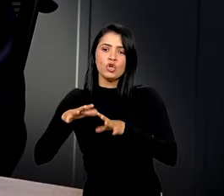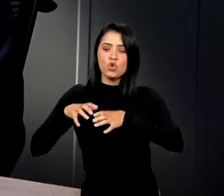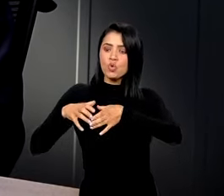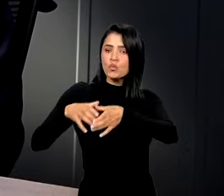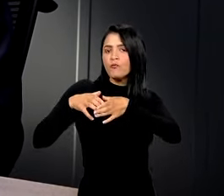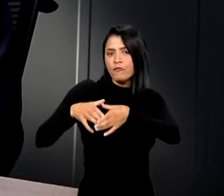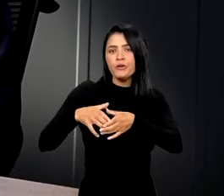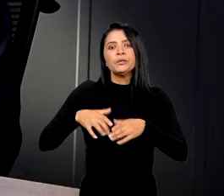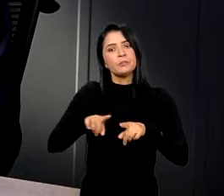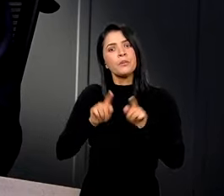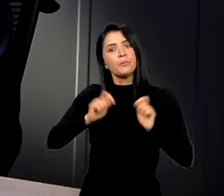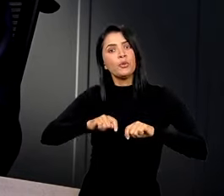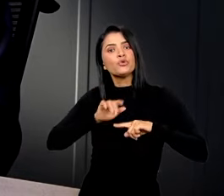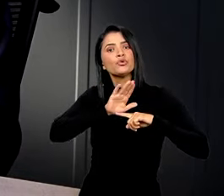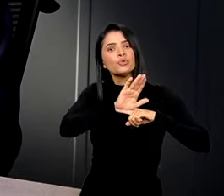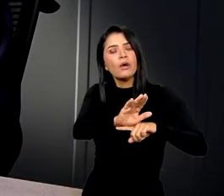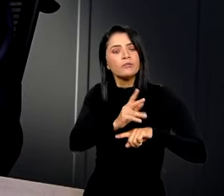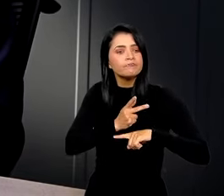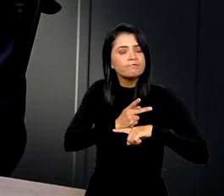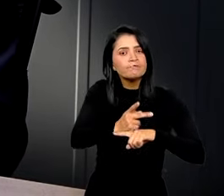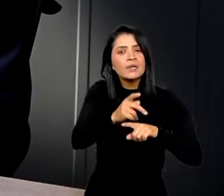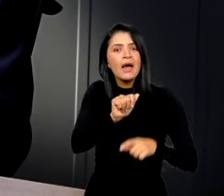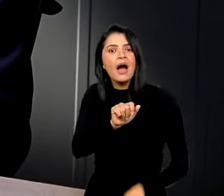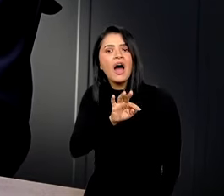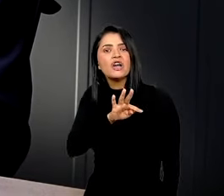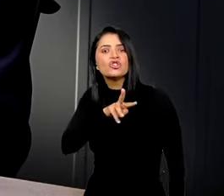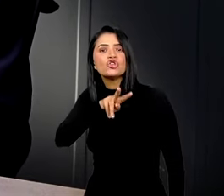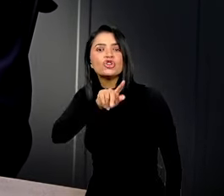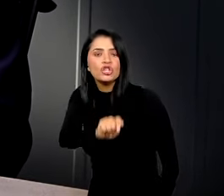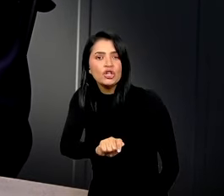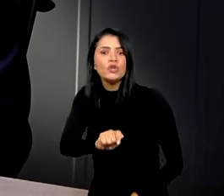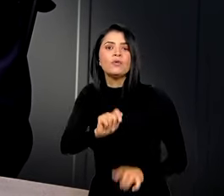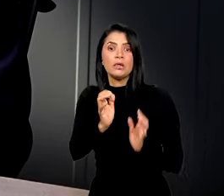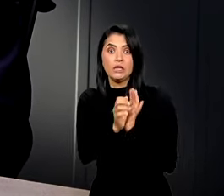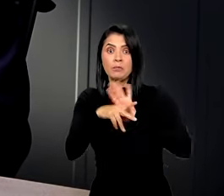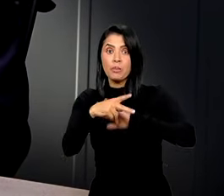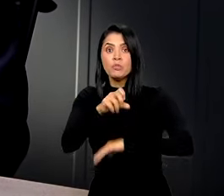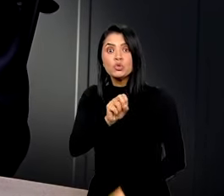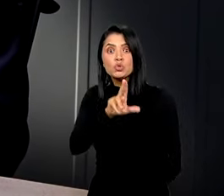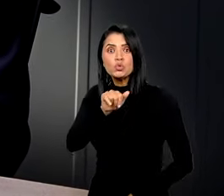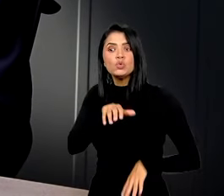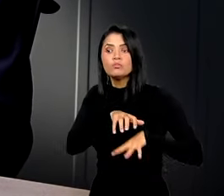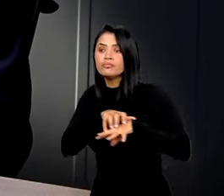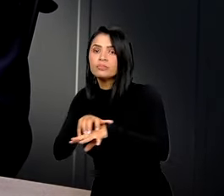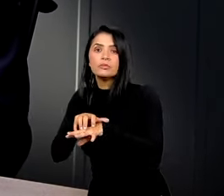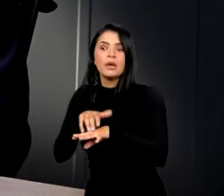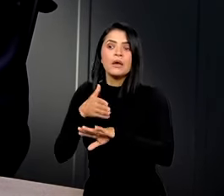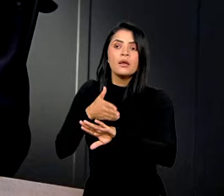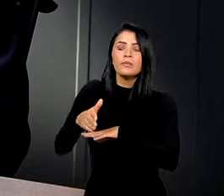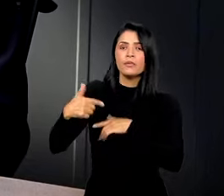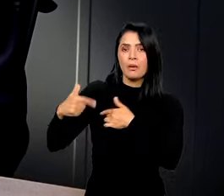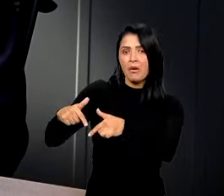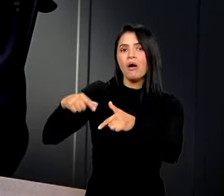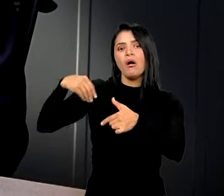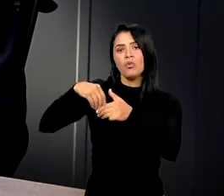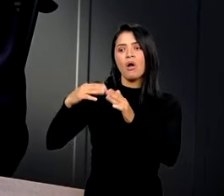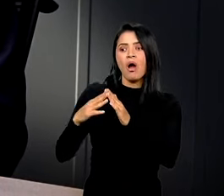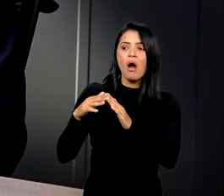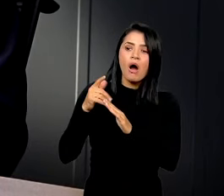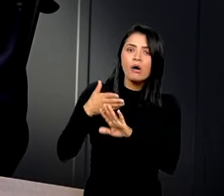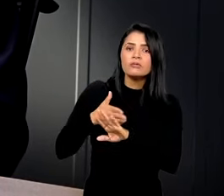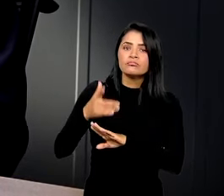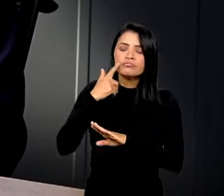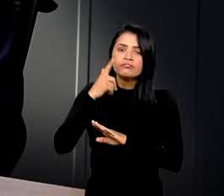convivência. Elas podem também ajudar na busca ativa, o deslocamento das equipes do SUAS para os serviços em